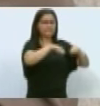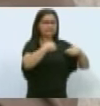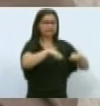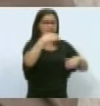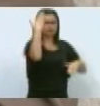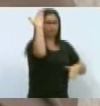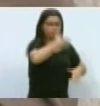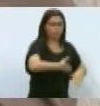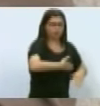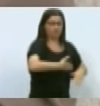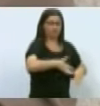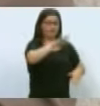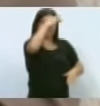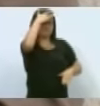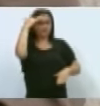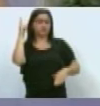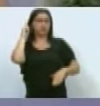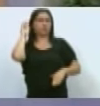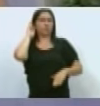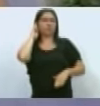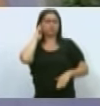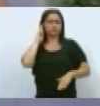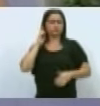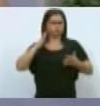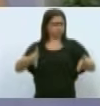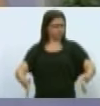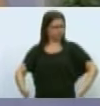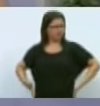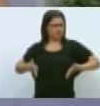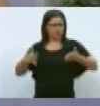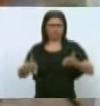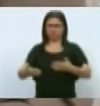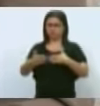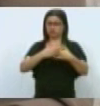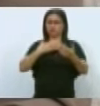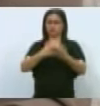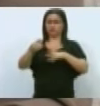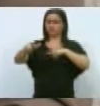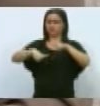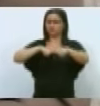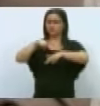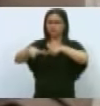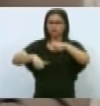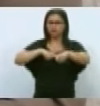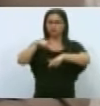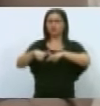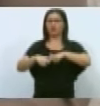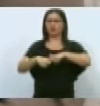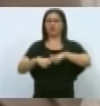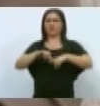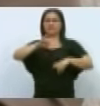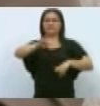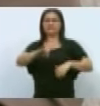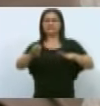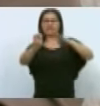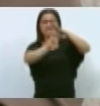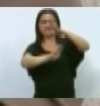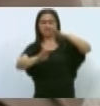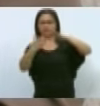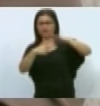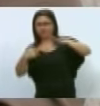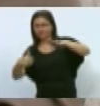ela pede que eles tenham contato comigo, que ela vai atuar, né, multar eles. E chega